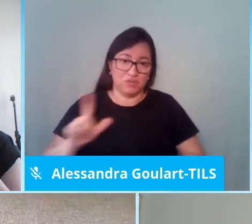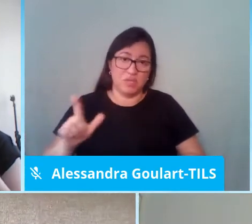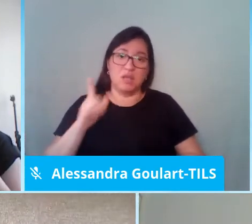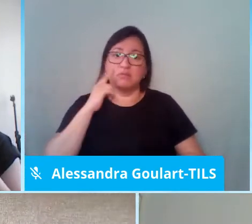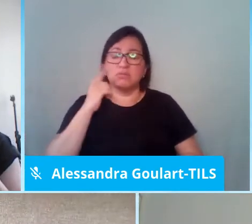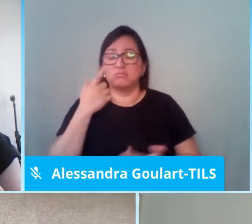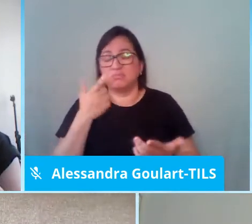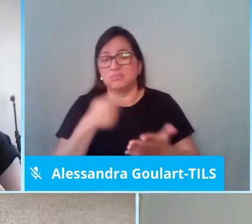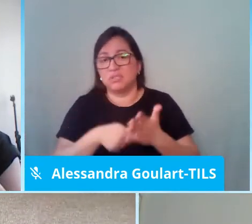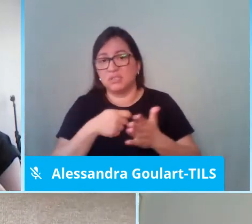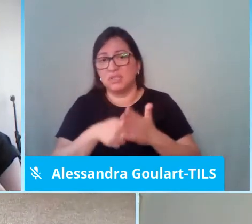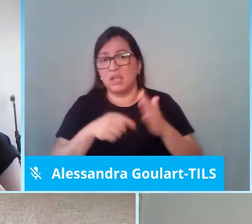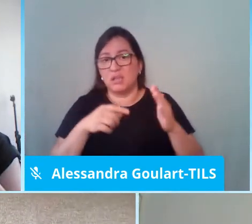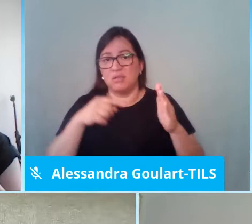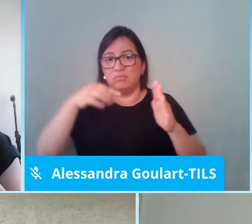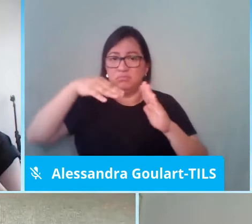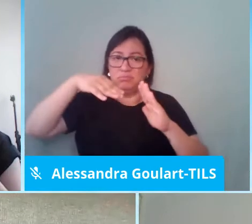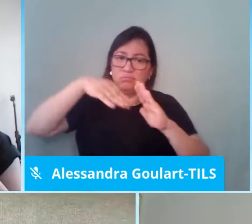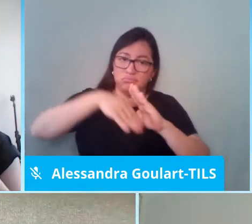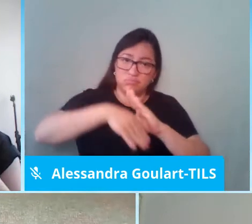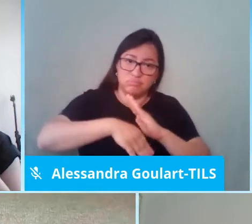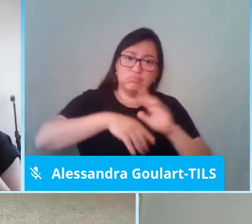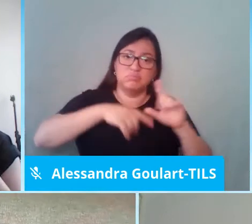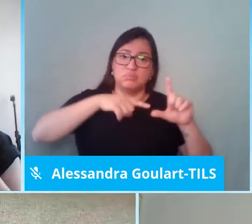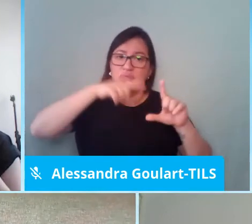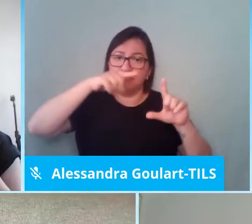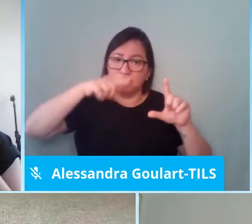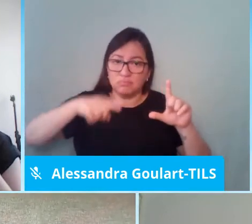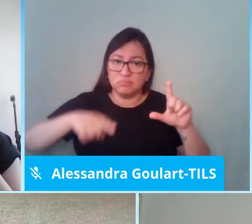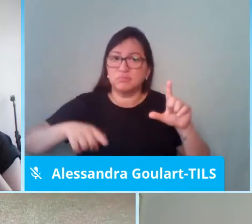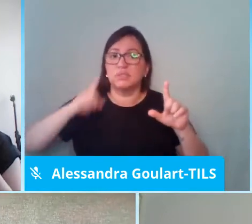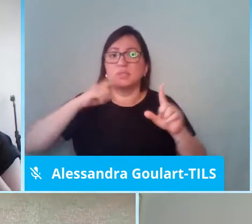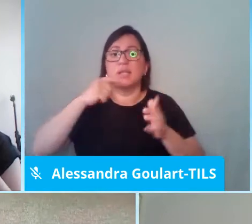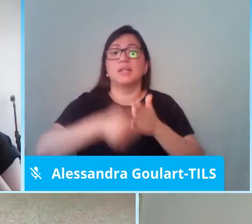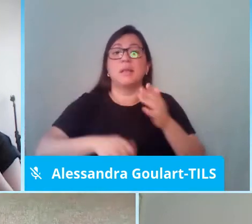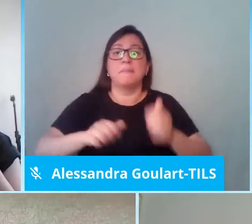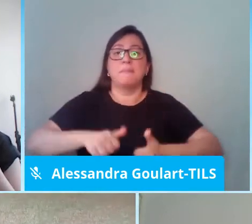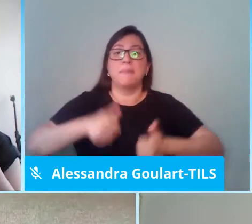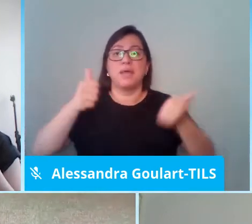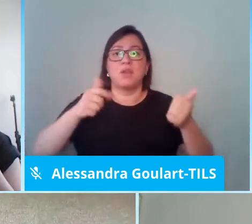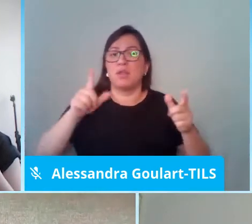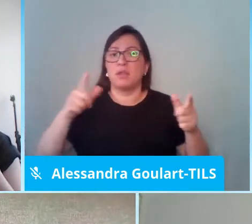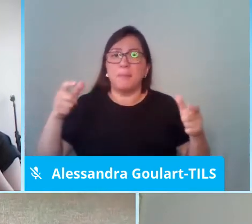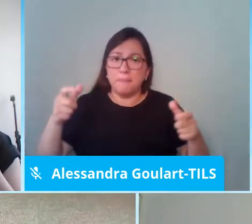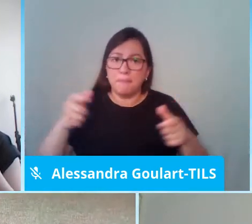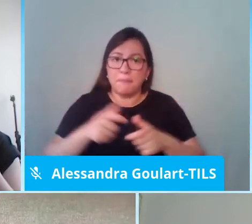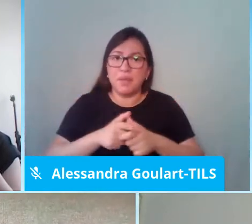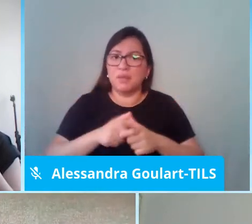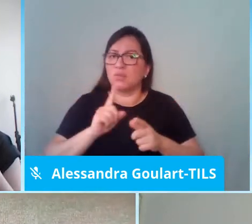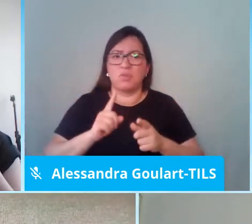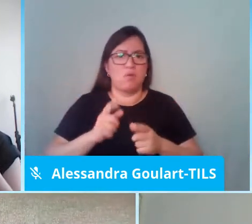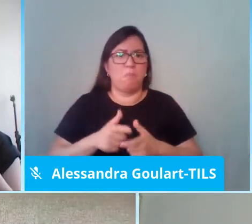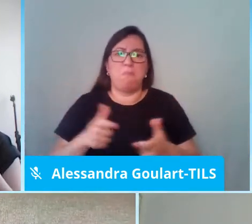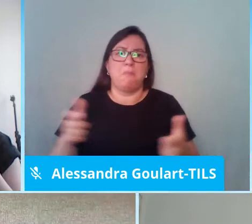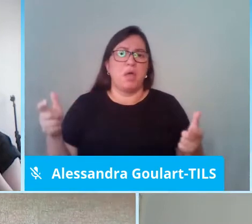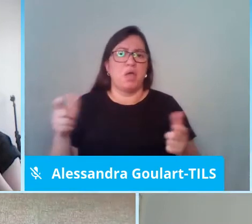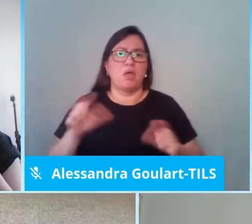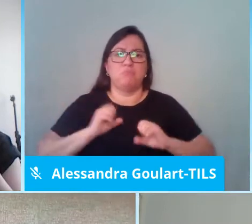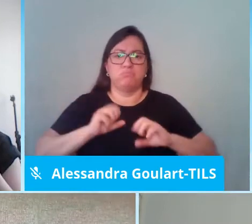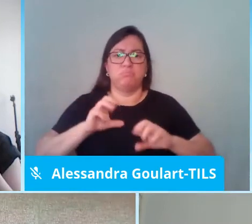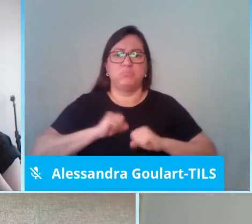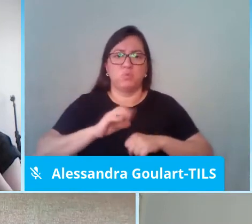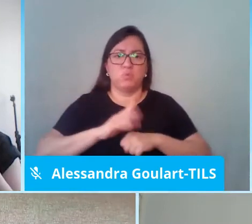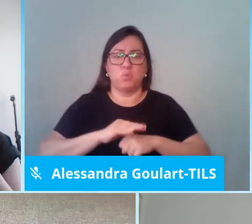até melhorar, né, nossas transmissões aqui. E é muito